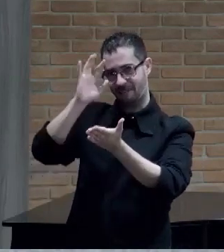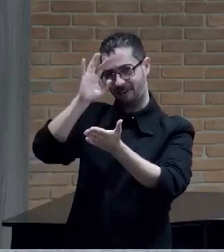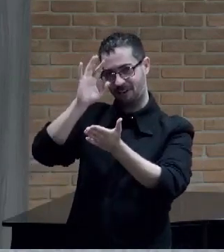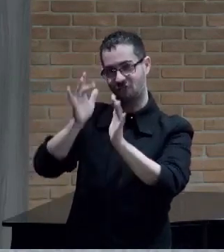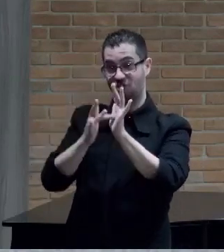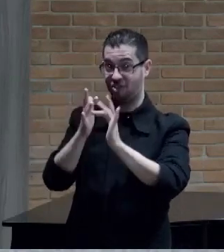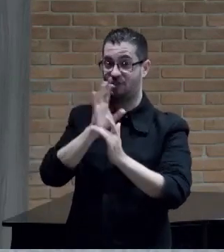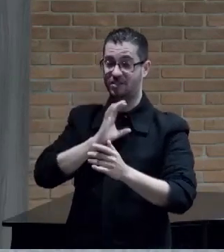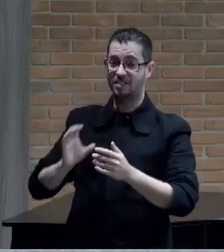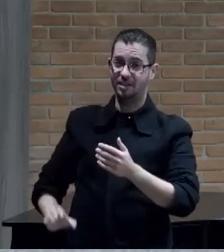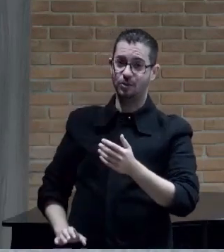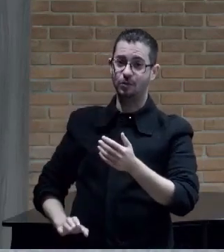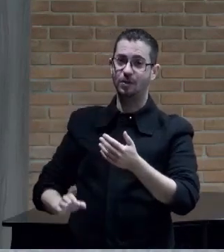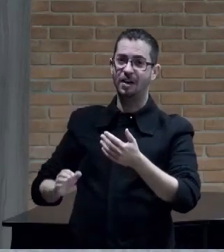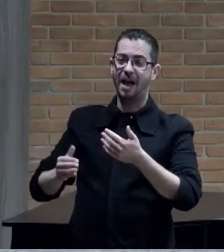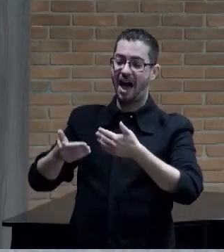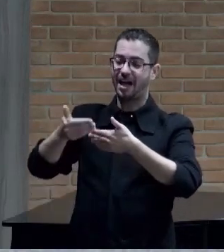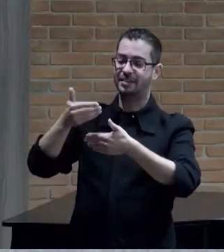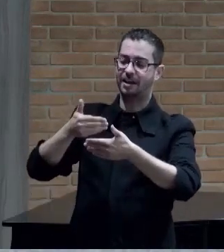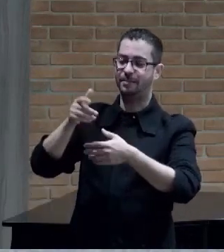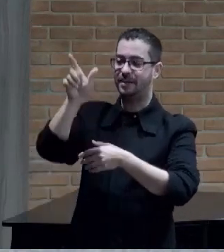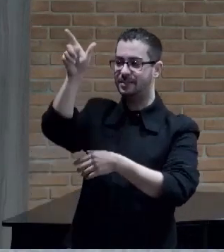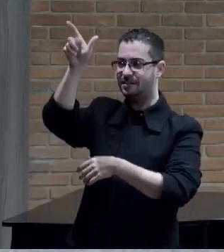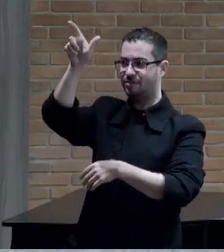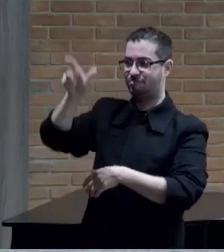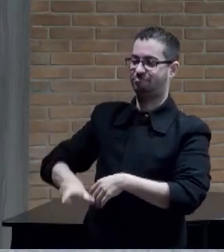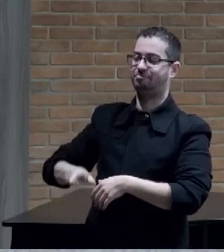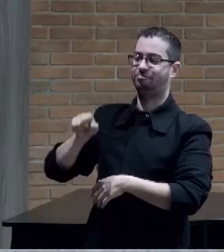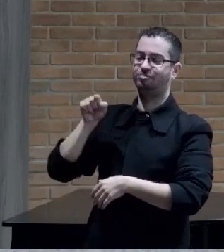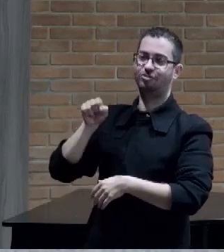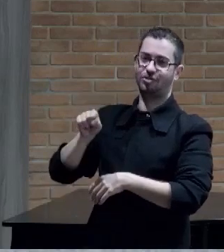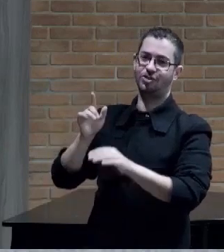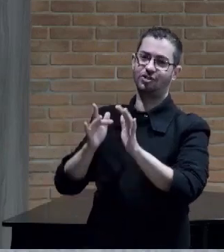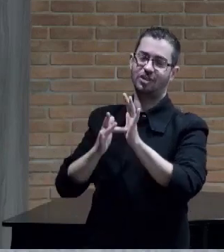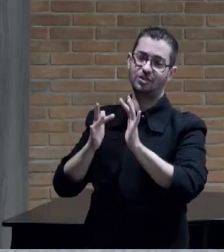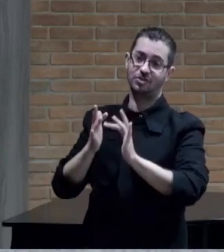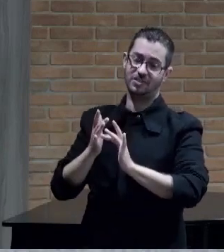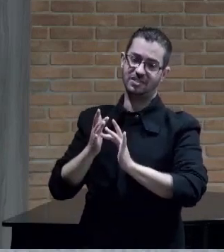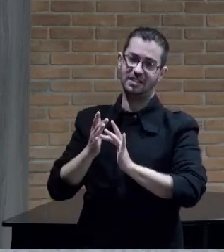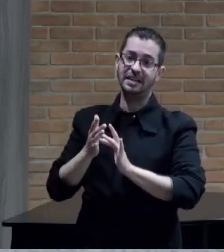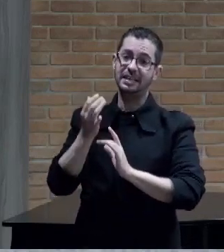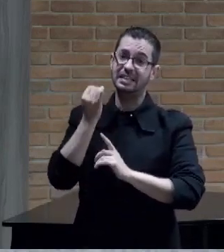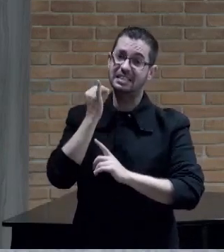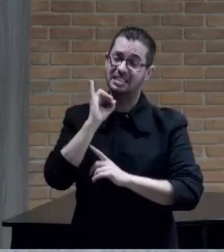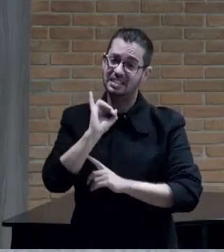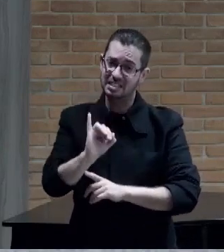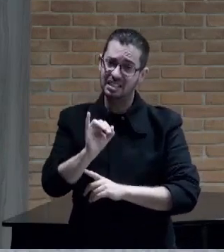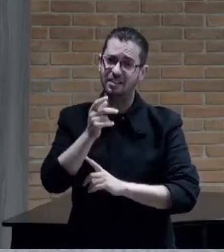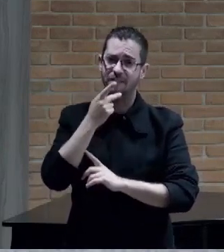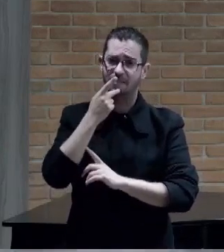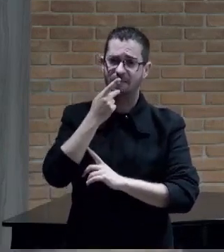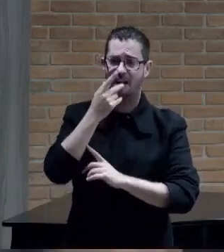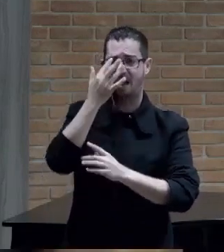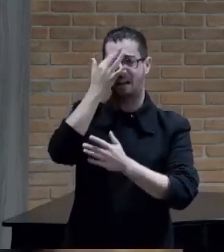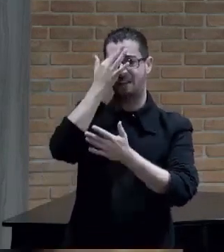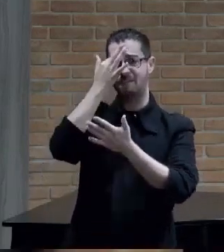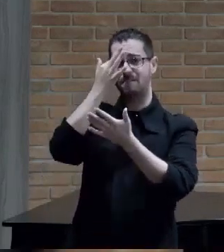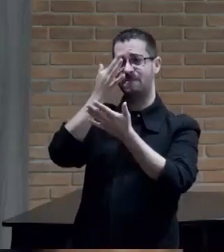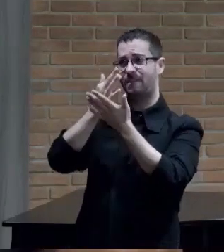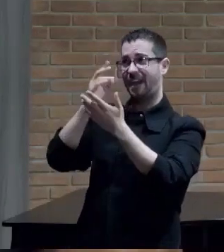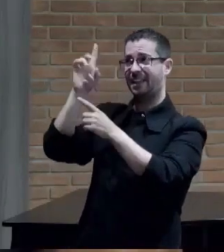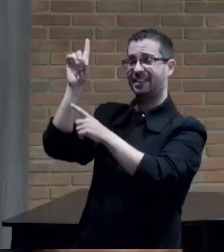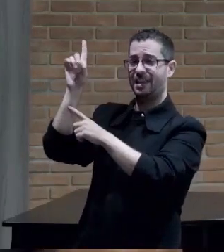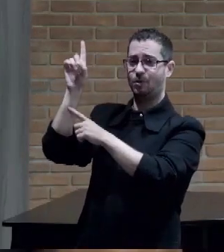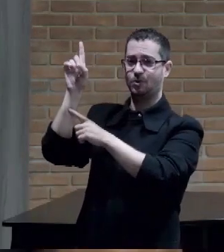Senhor Jesus Cristo. Portanto, quando se fala de fé em Deus desassociada de